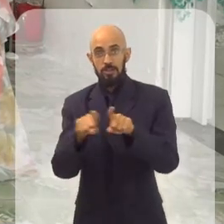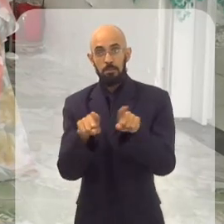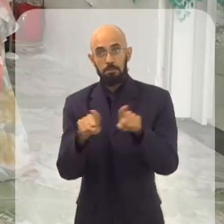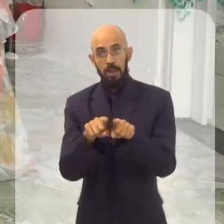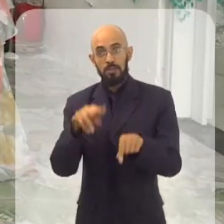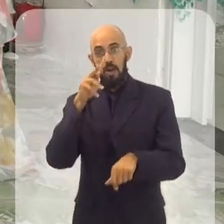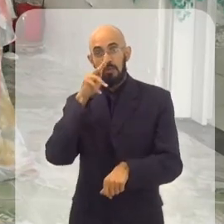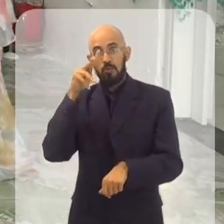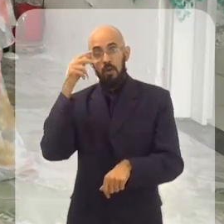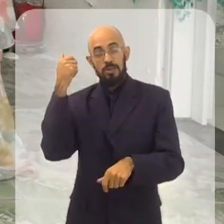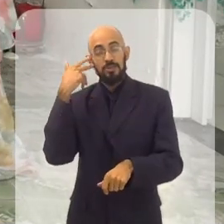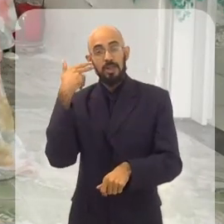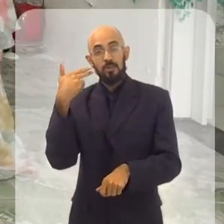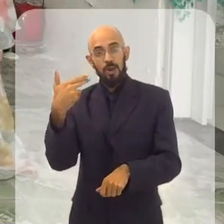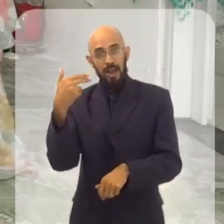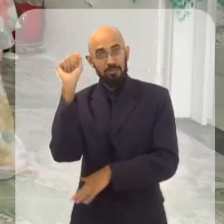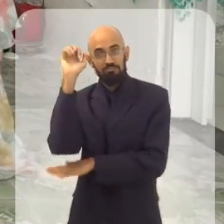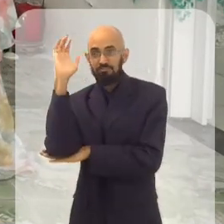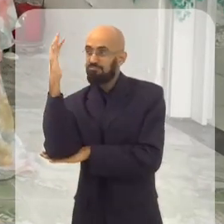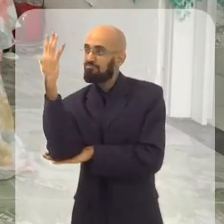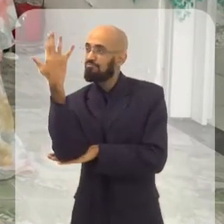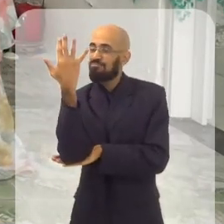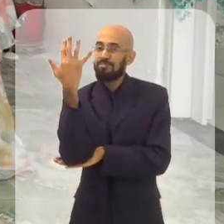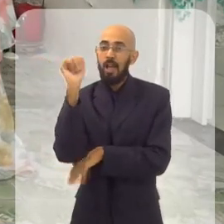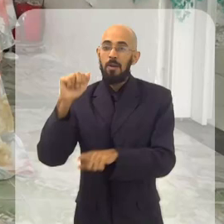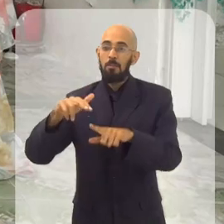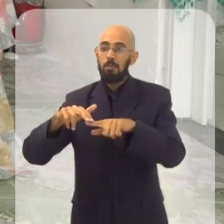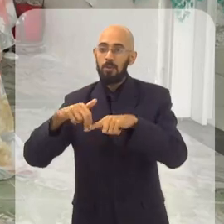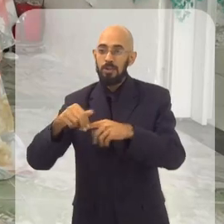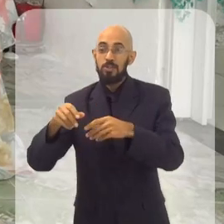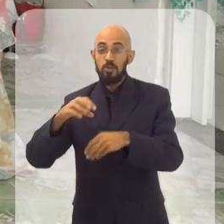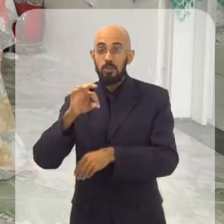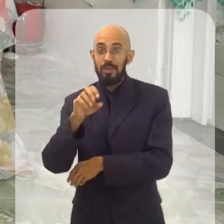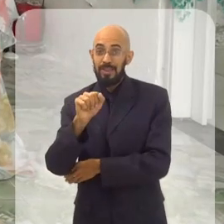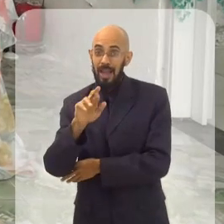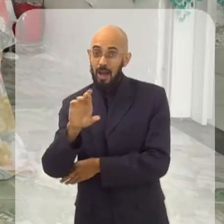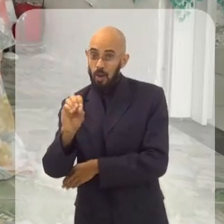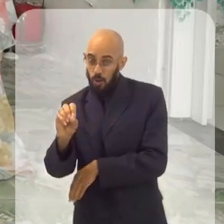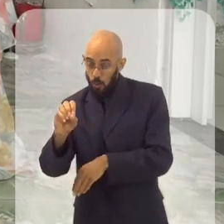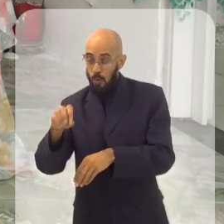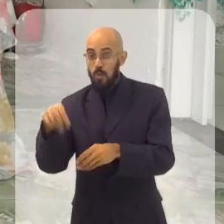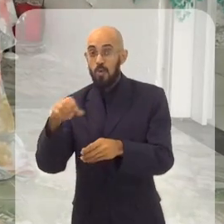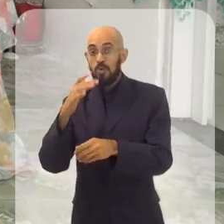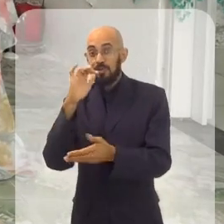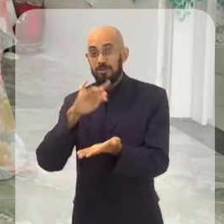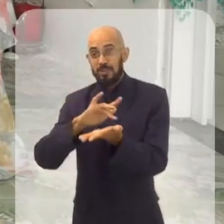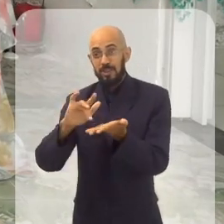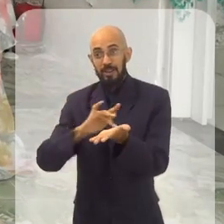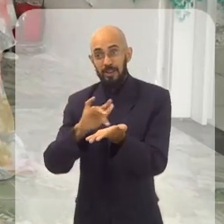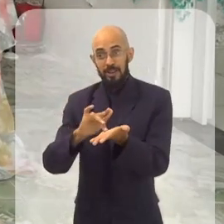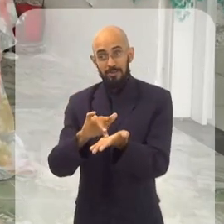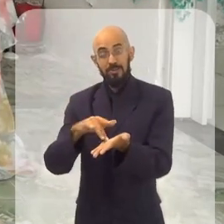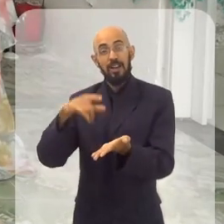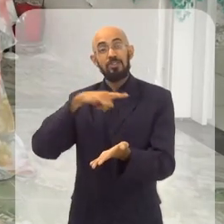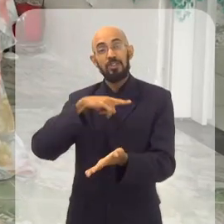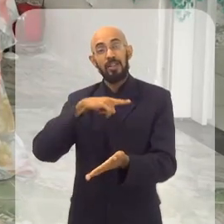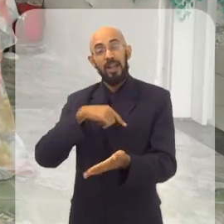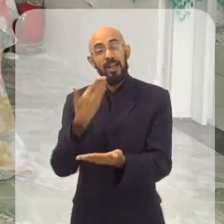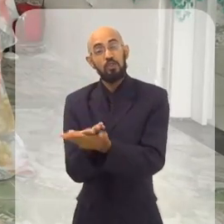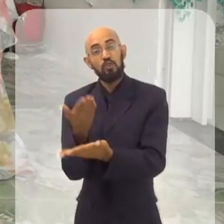forças da natureza. Então, no tarô cigano, por isso que é o diferencial. E hoje nós somos considerados a